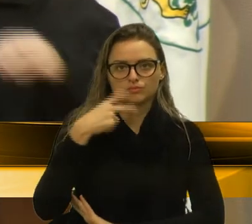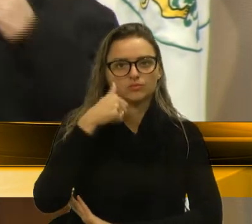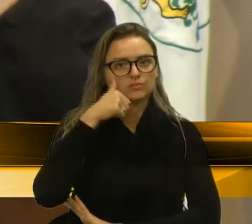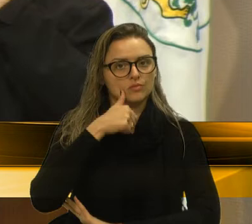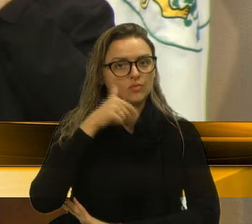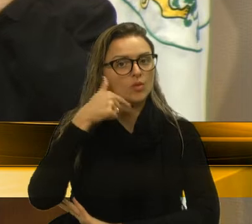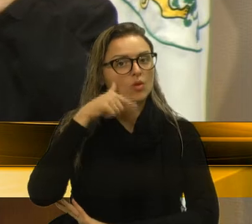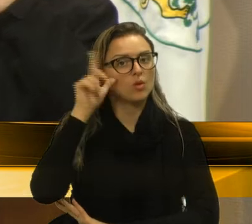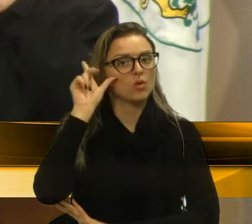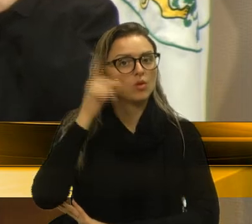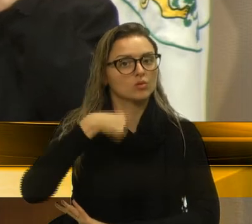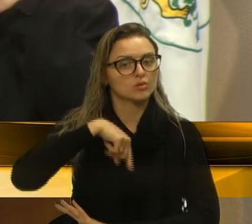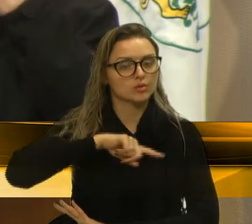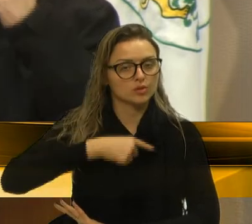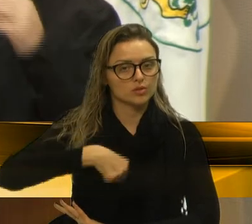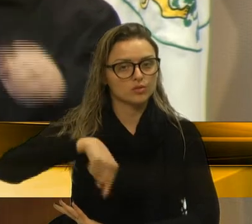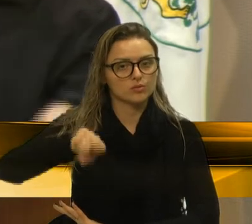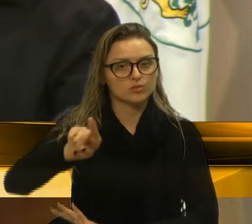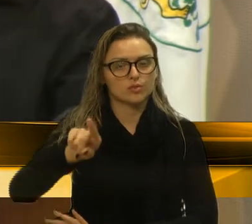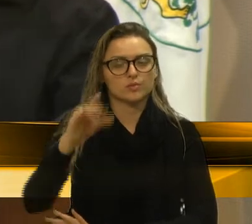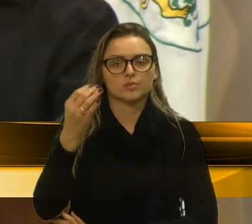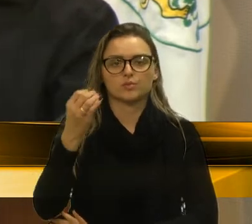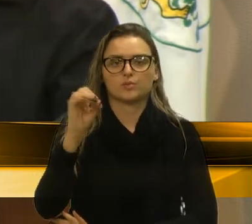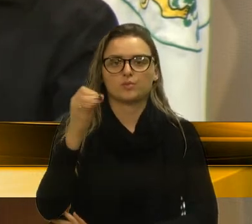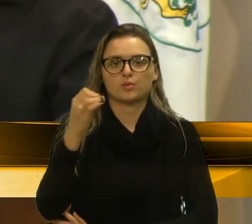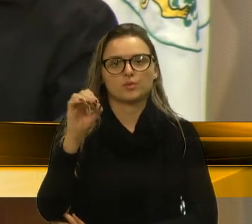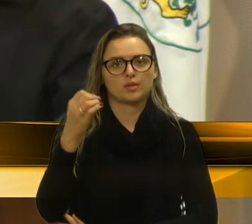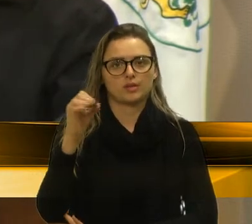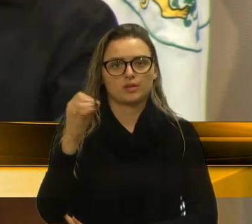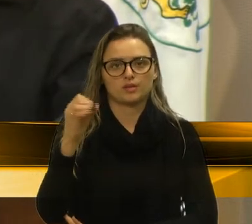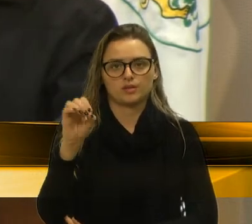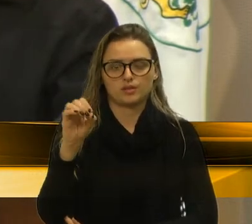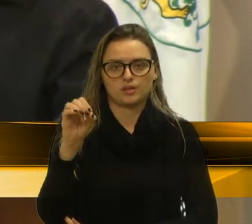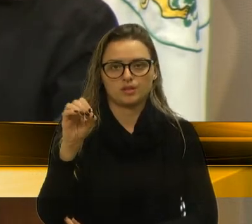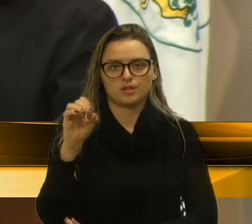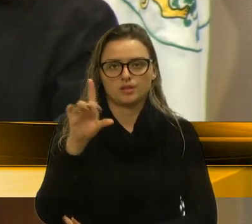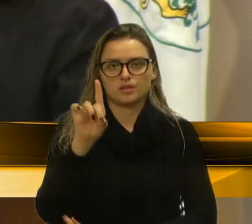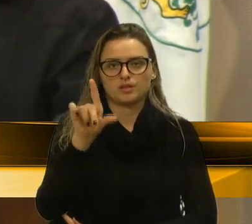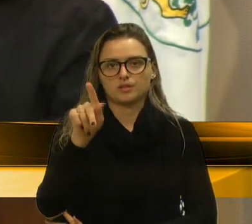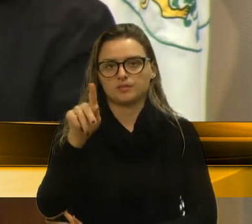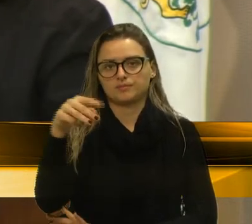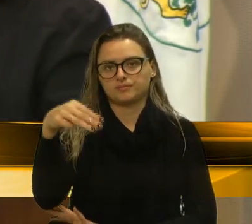ontem a Porto Alegre, na DPM,